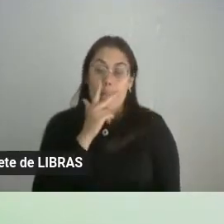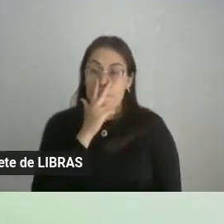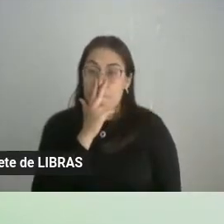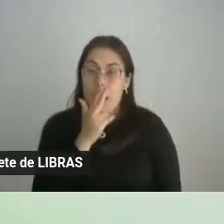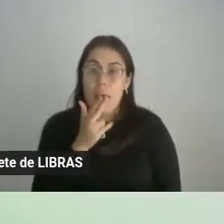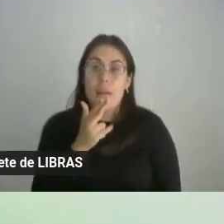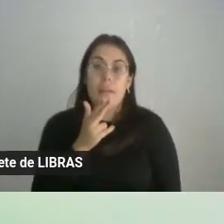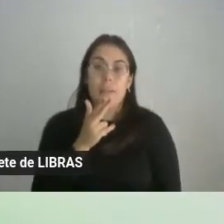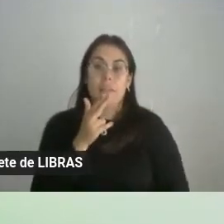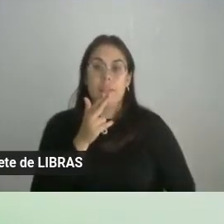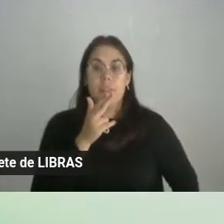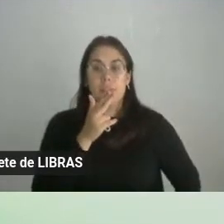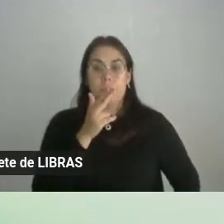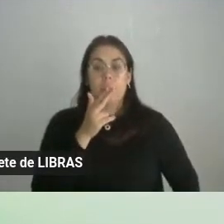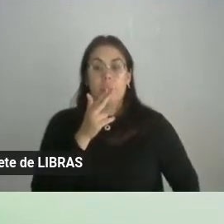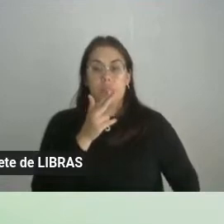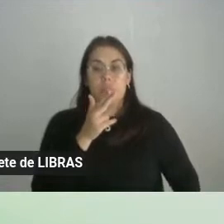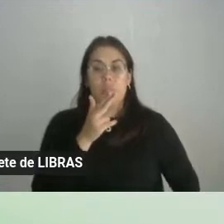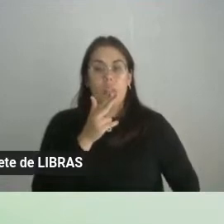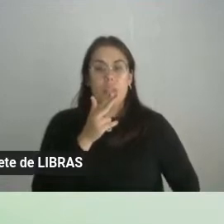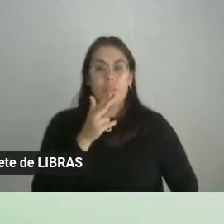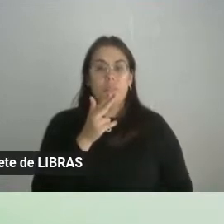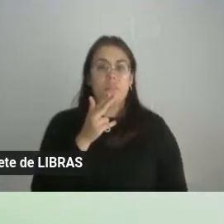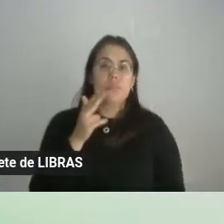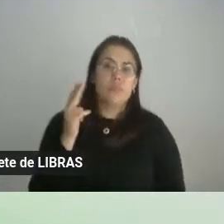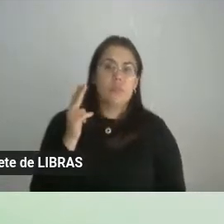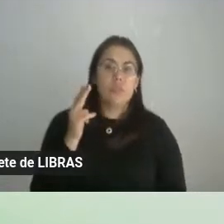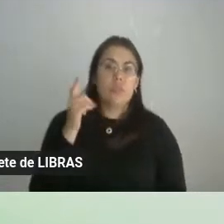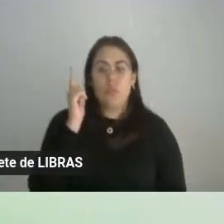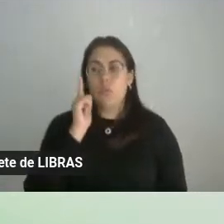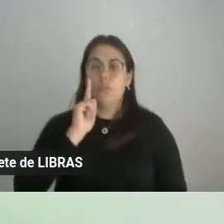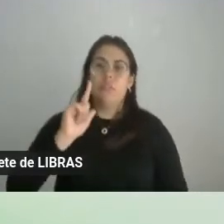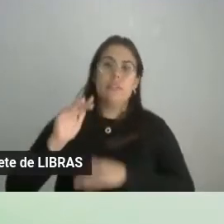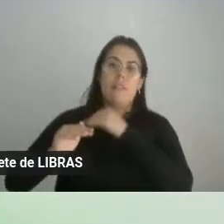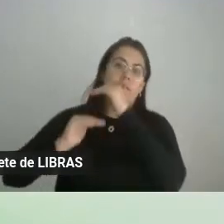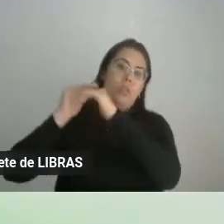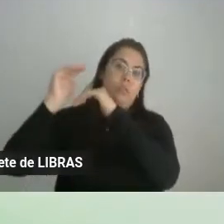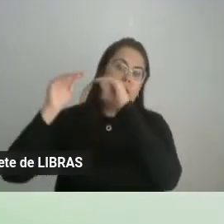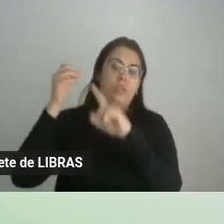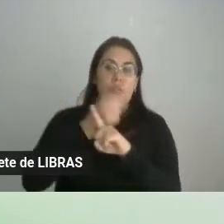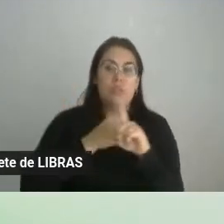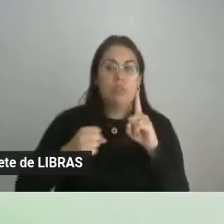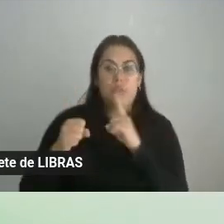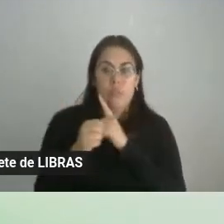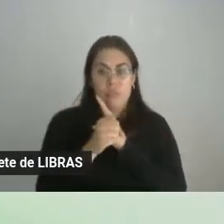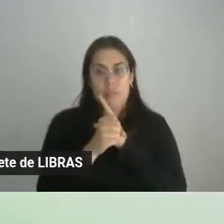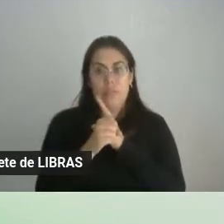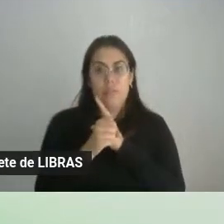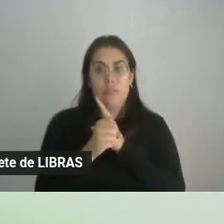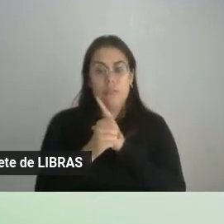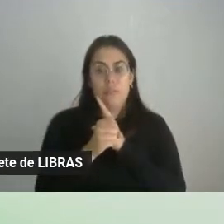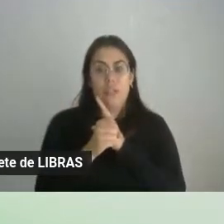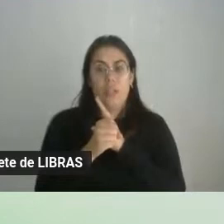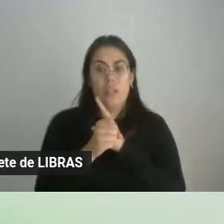forma, ele está deixando de contribuir para que a gente tenha uma evolução na sociedade. Então, eu acredito que, nesse sentido, é que existe uma